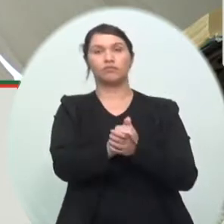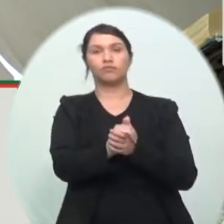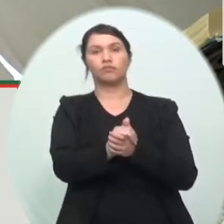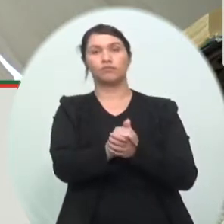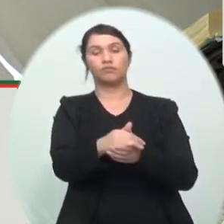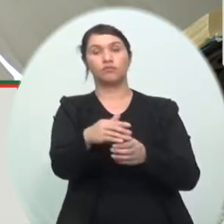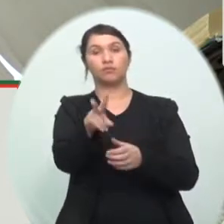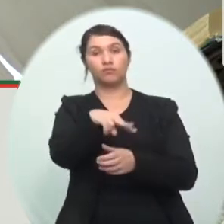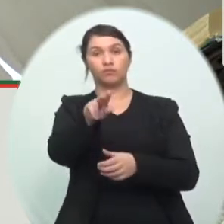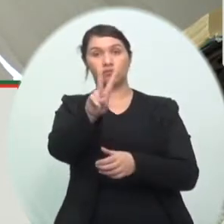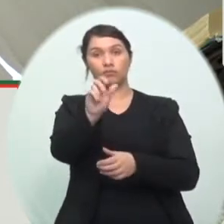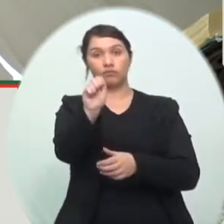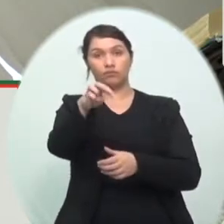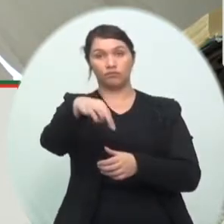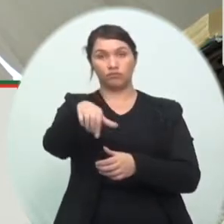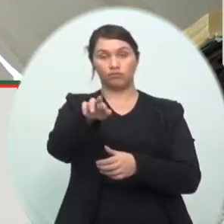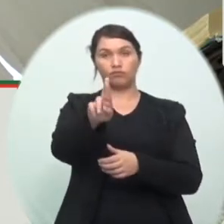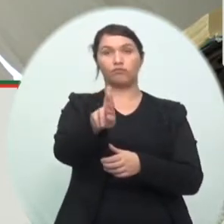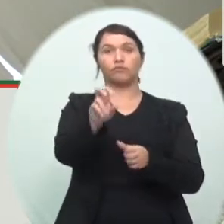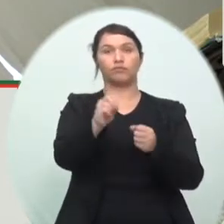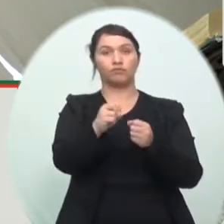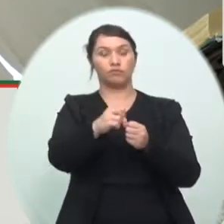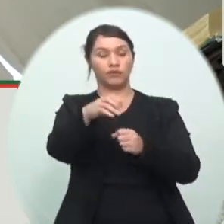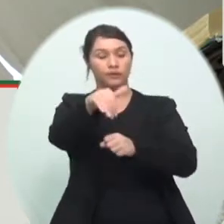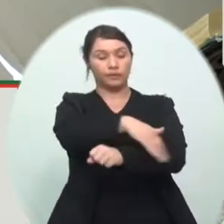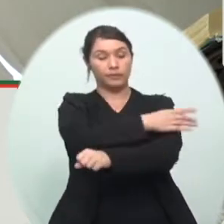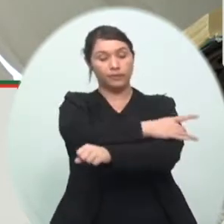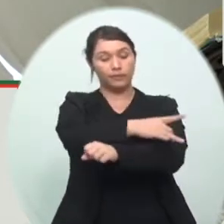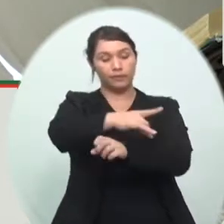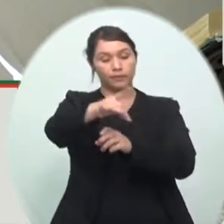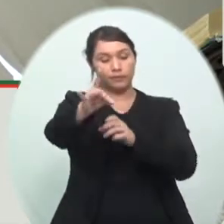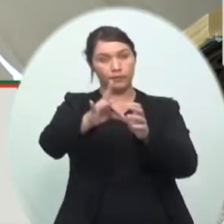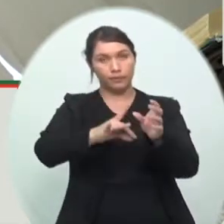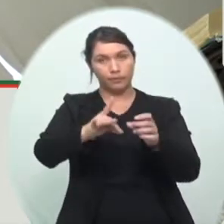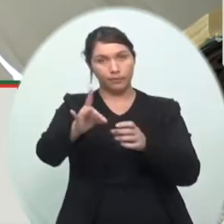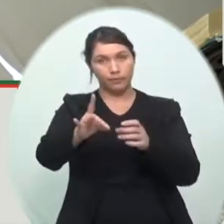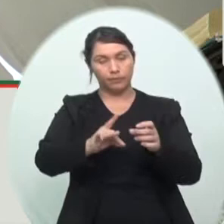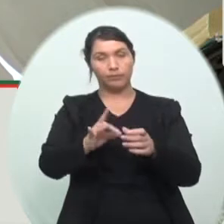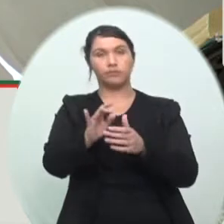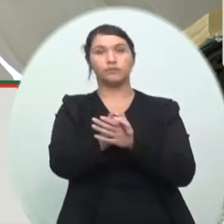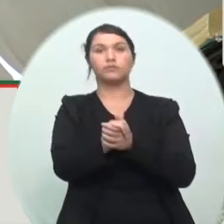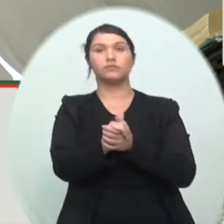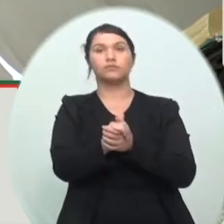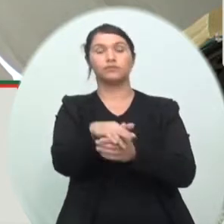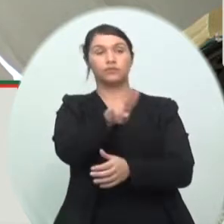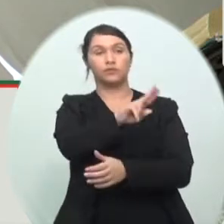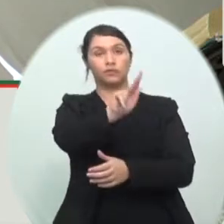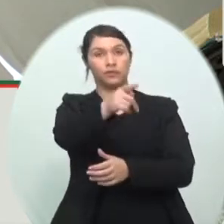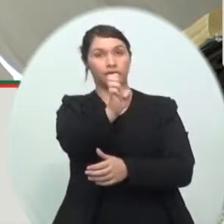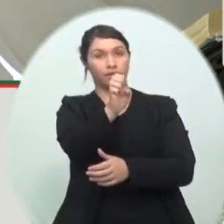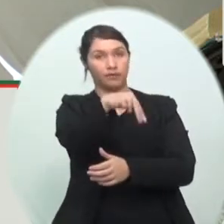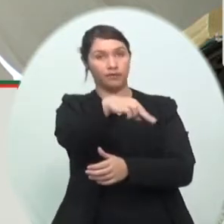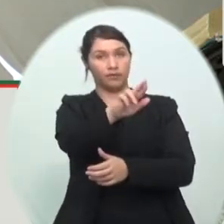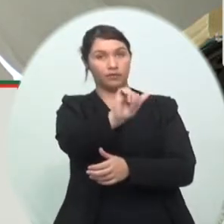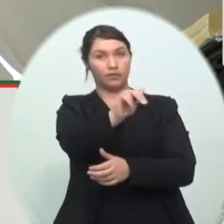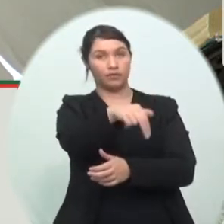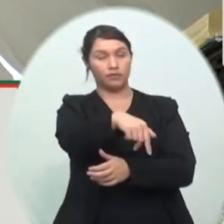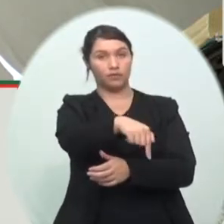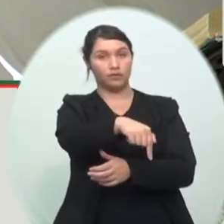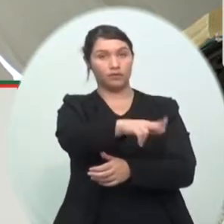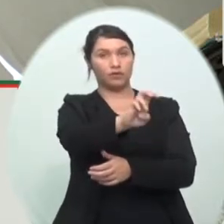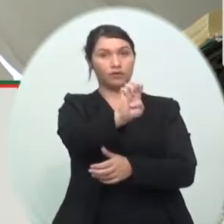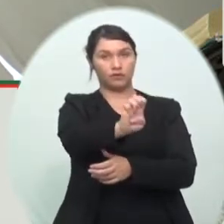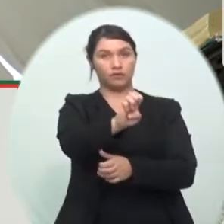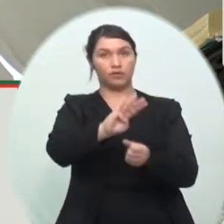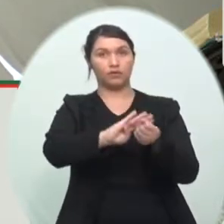autoria vereador Valmir D'Agostinho, assunto patrulhamento e colocação de material adequado na rua Henrique Mesari, localizado no